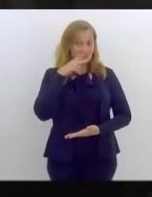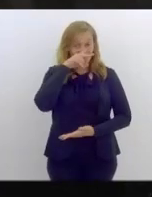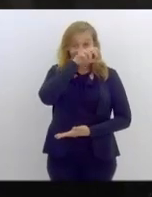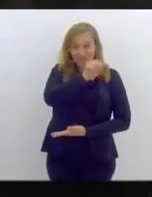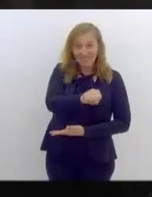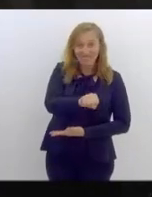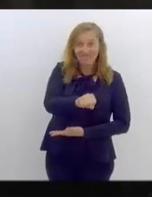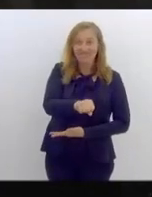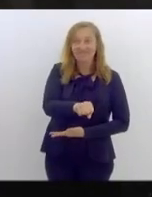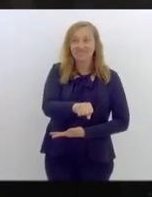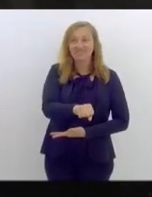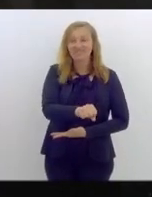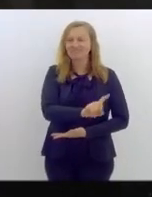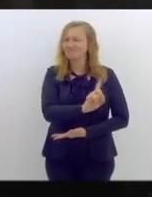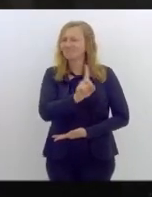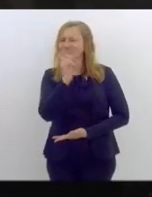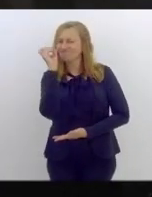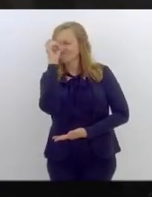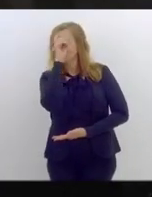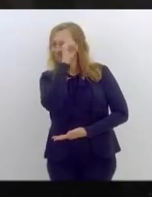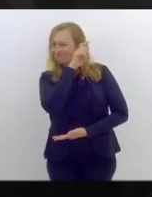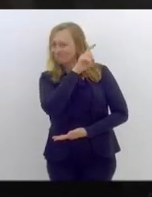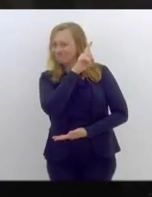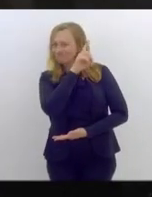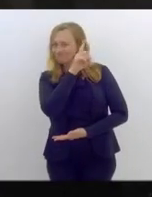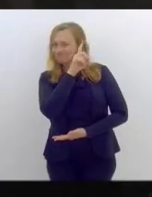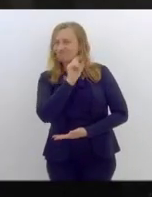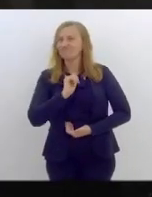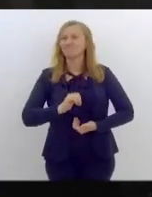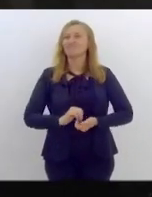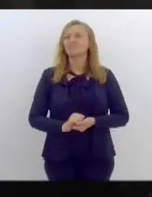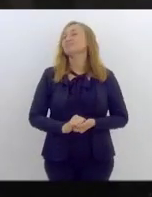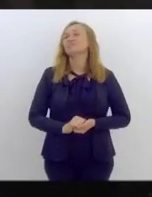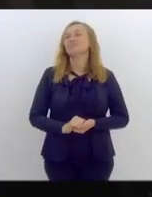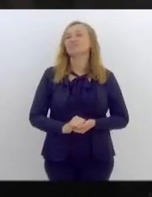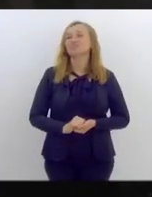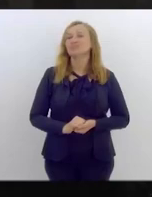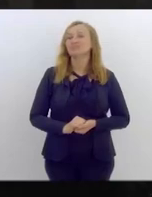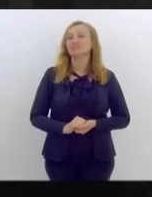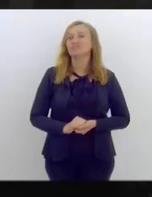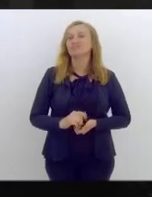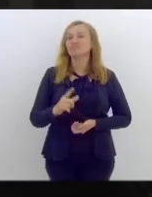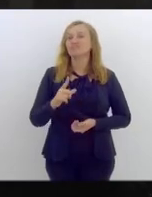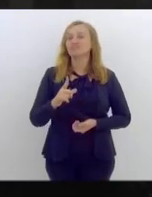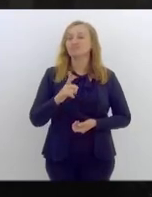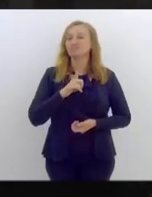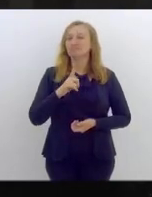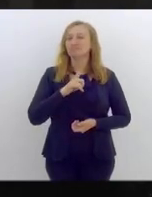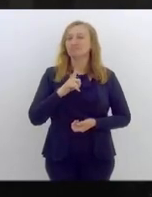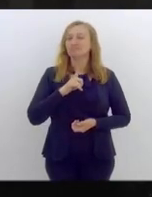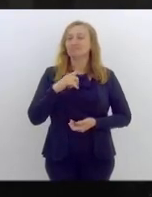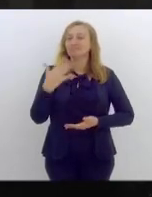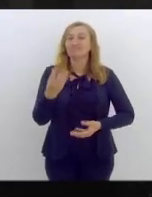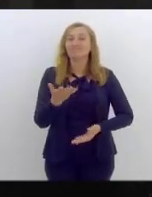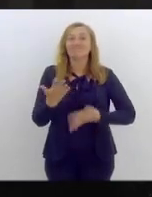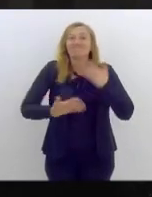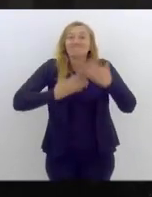força. Não vai ser fácil, mas nós temos a dádiva da